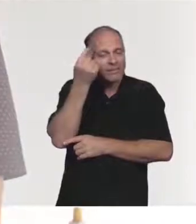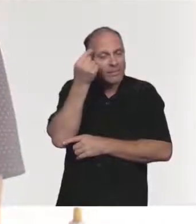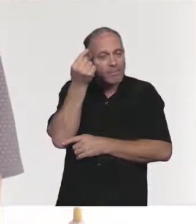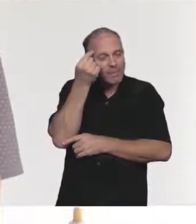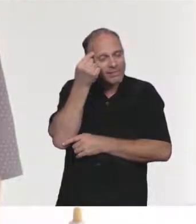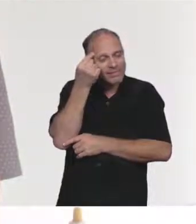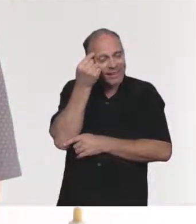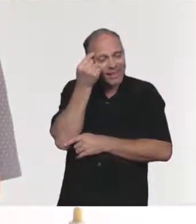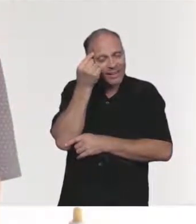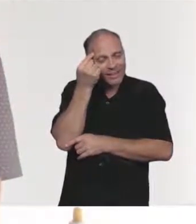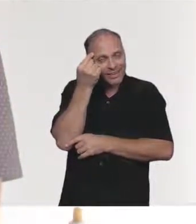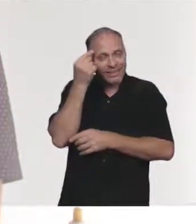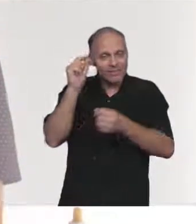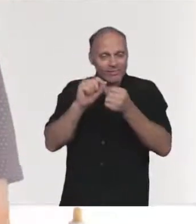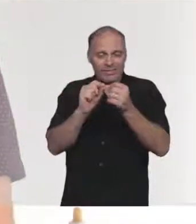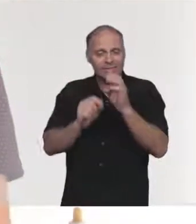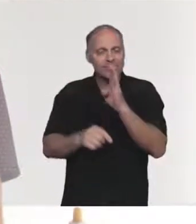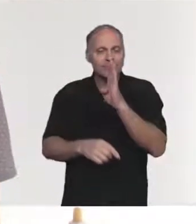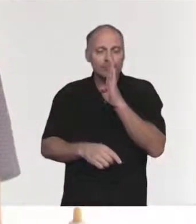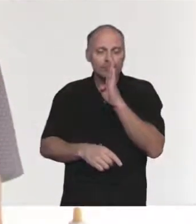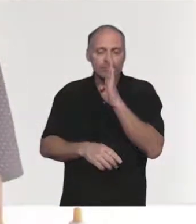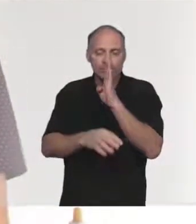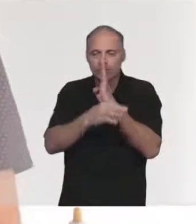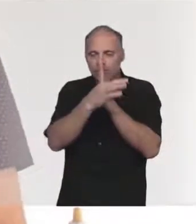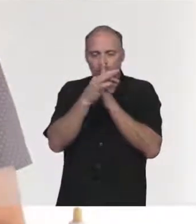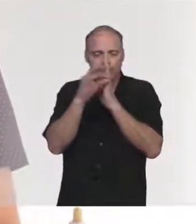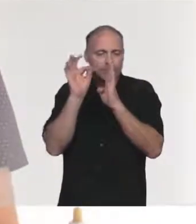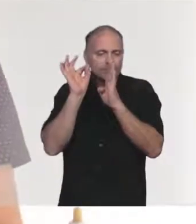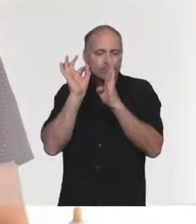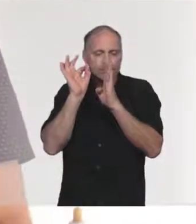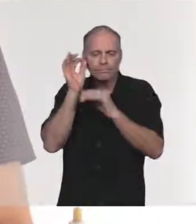no pensamento, né? No silêncio, né?